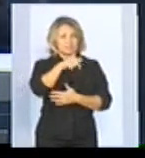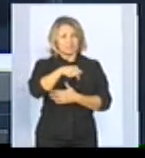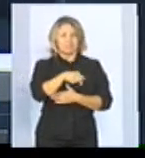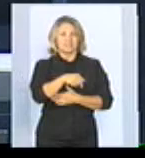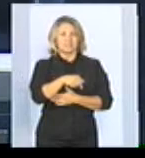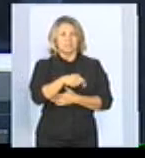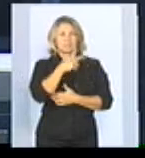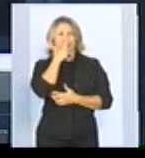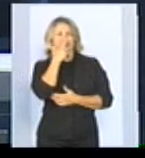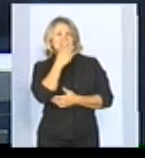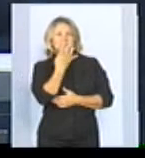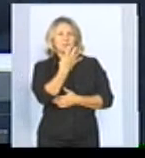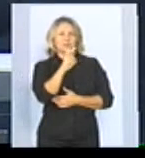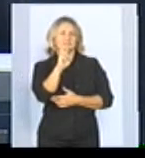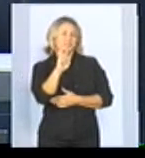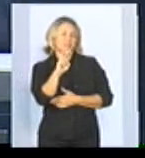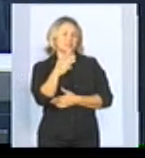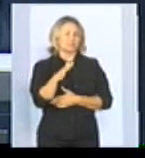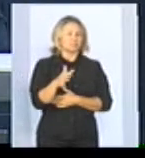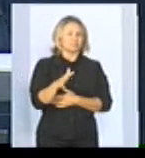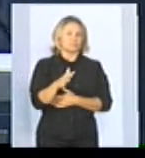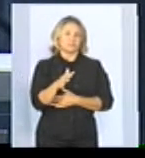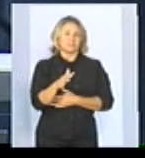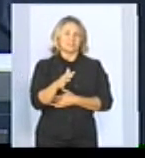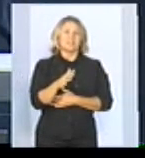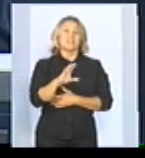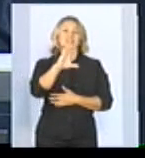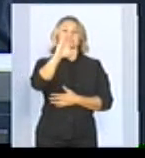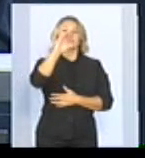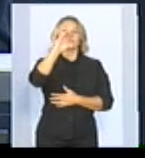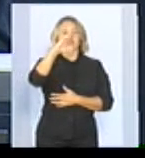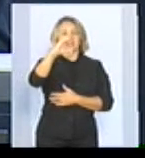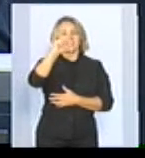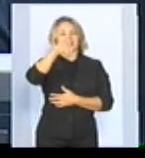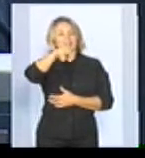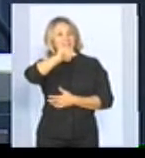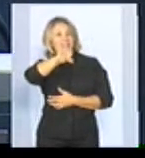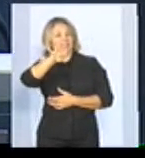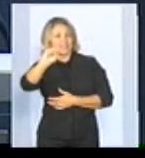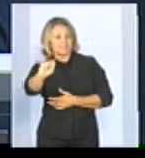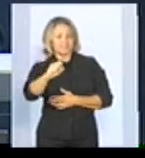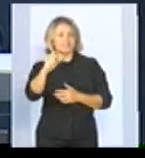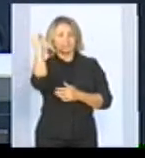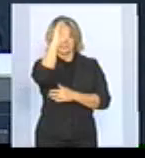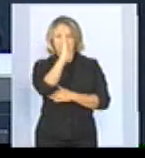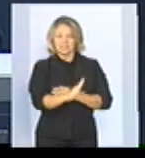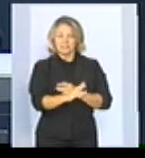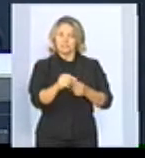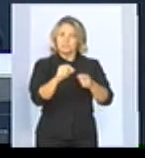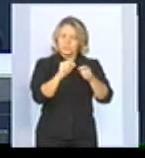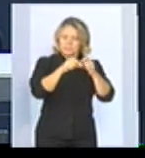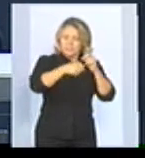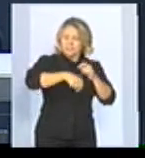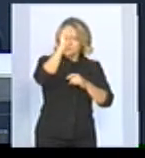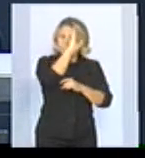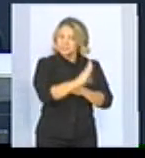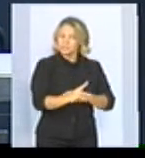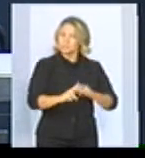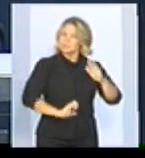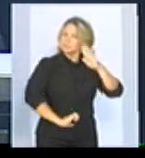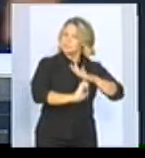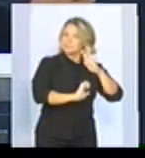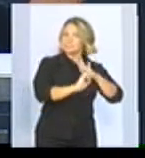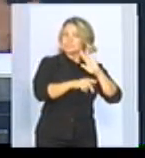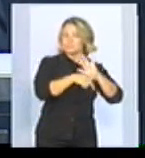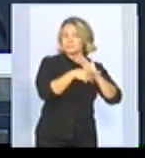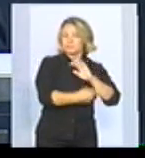memória se quatro cinco primeiros são canais brasileiros feitos no Brasil por empresas brasileiras